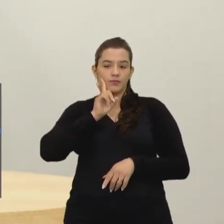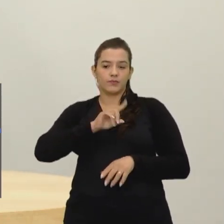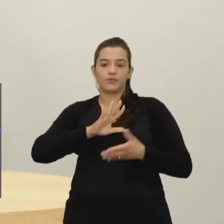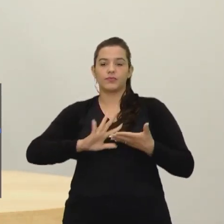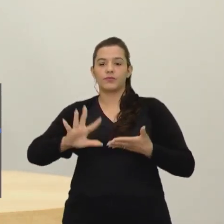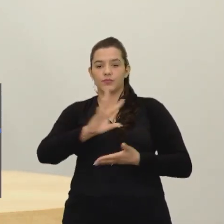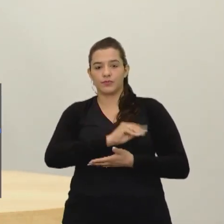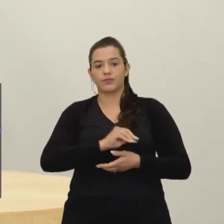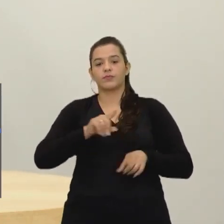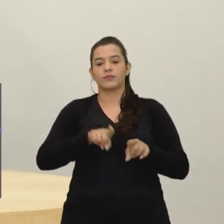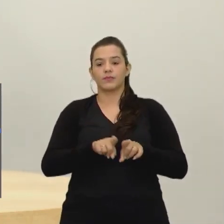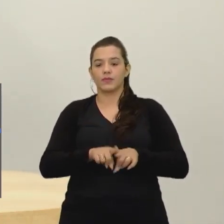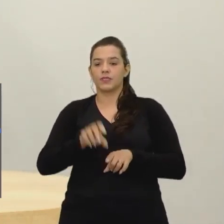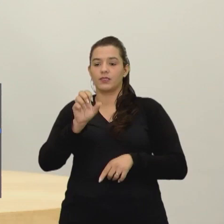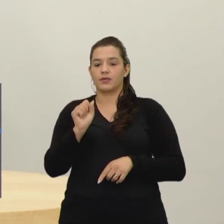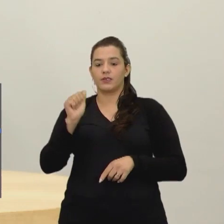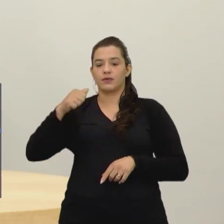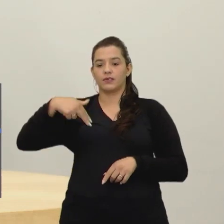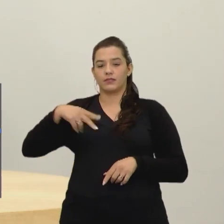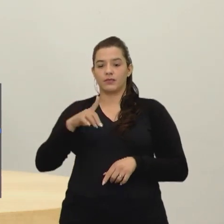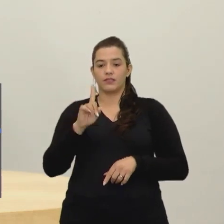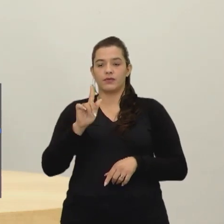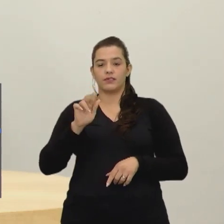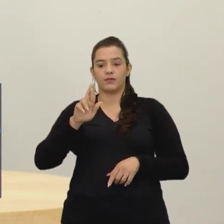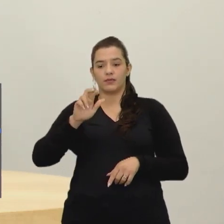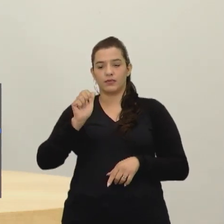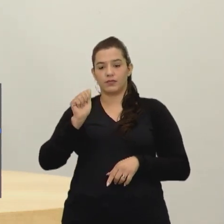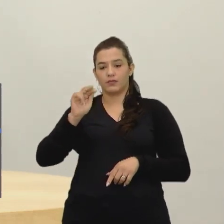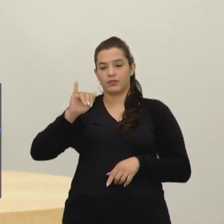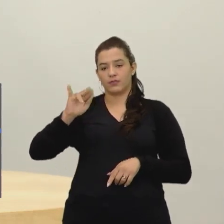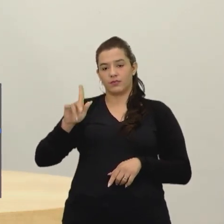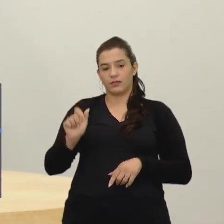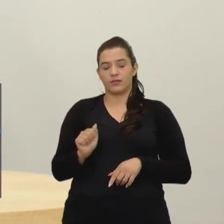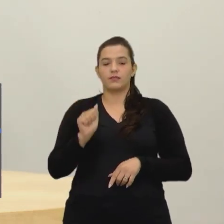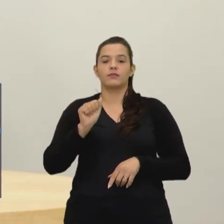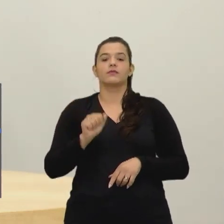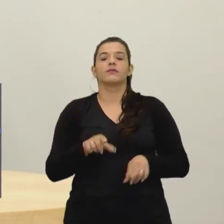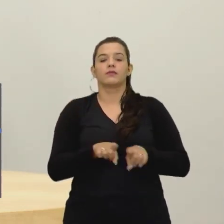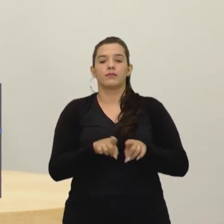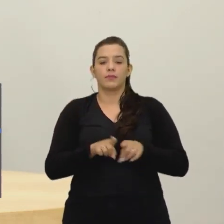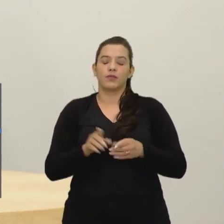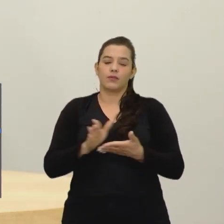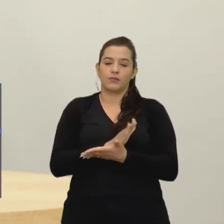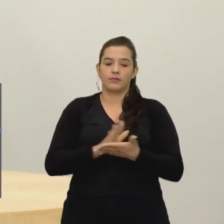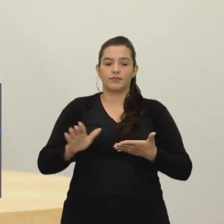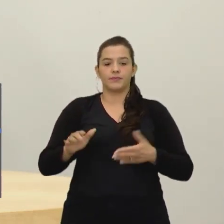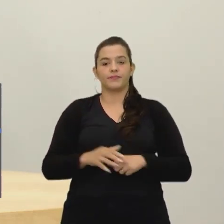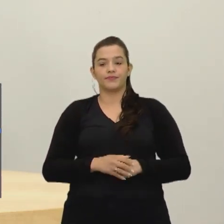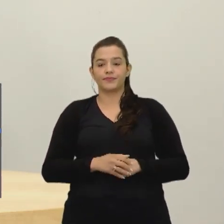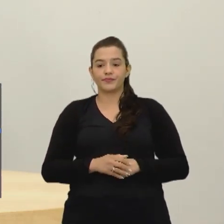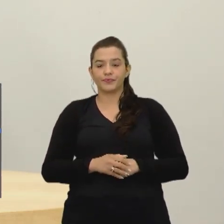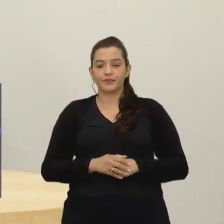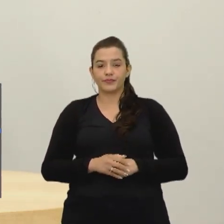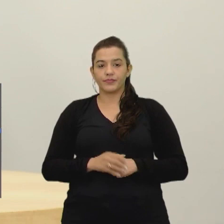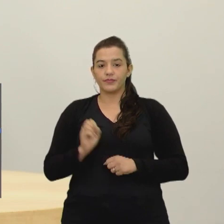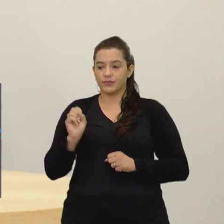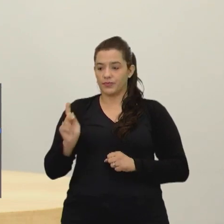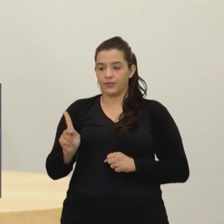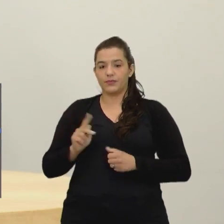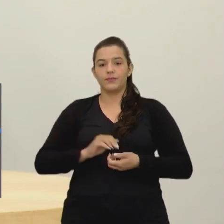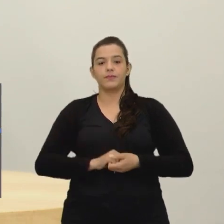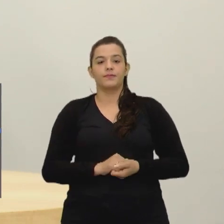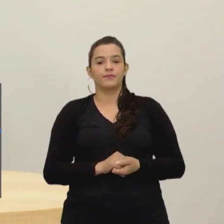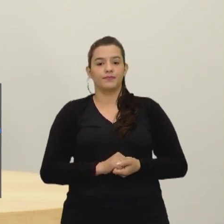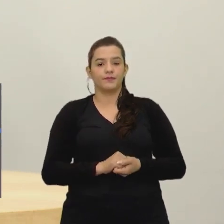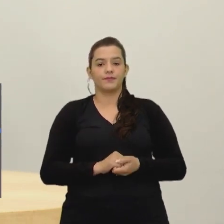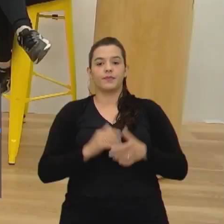San Andreas, né, que passa aí pelo território dos Estados Unidos, uma parte do território canadense. Certo, Ju? Certíssimo.